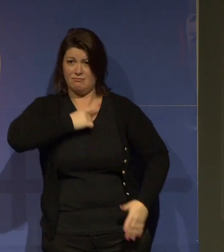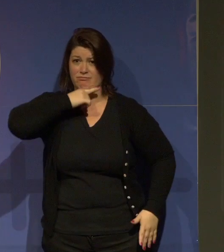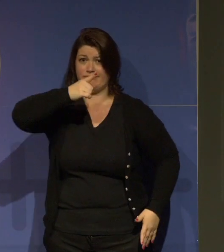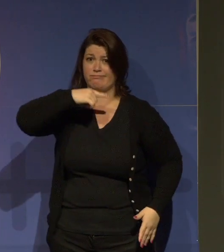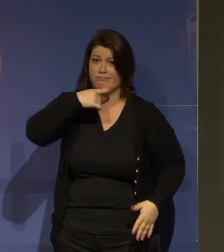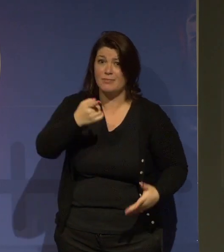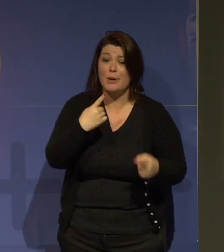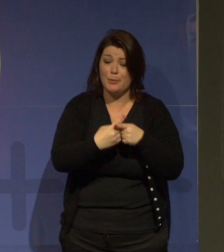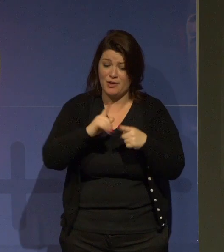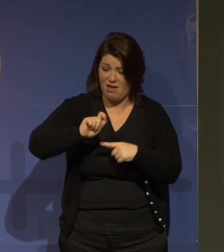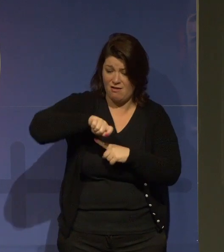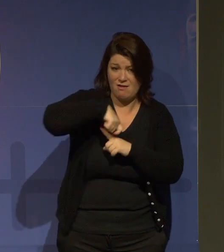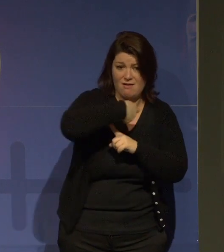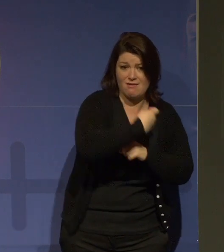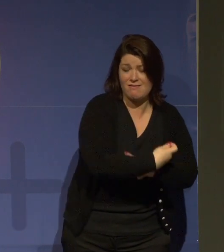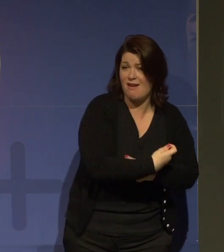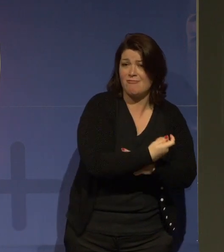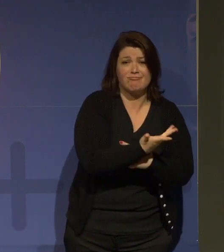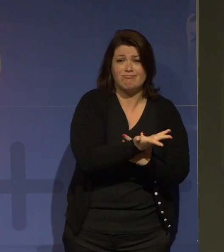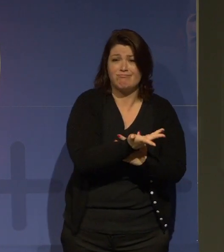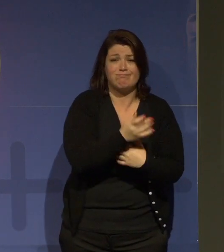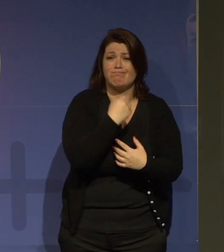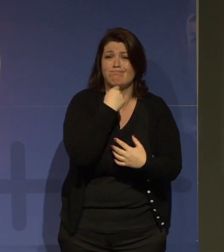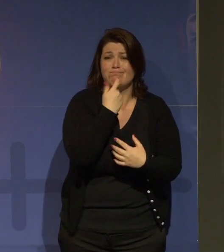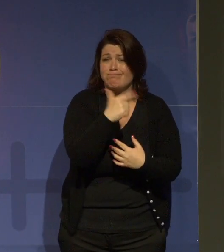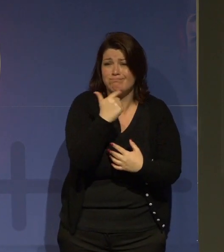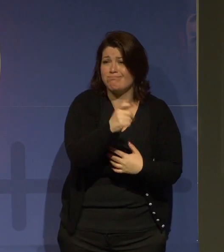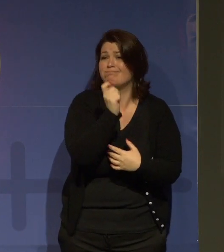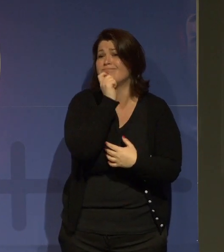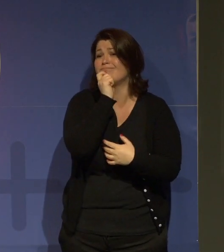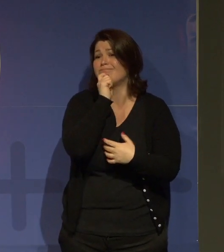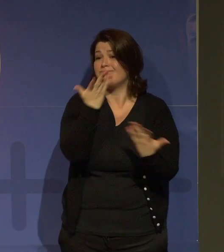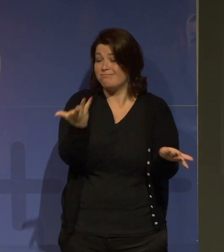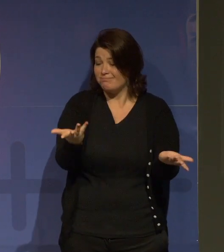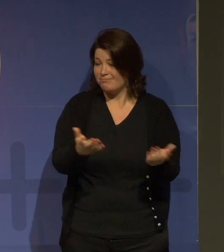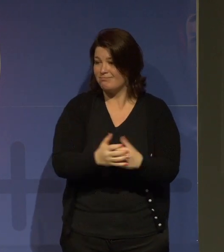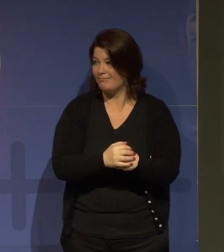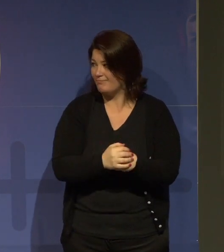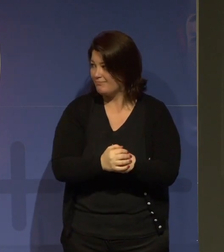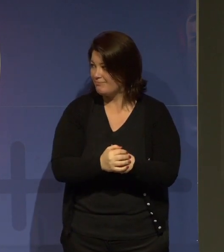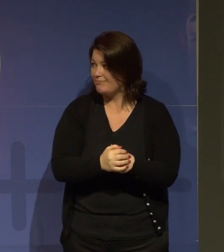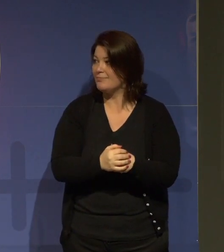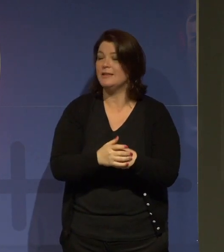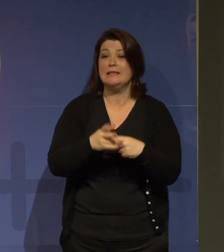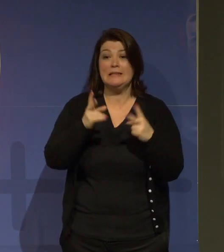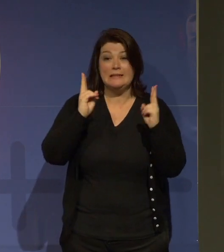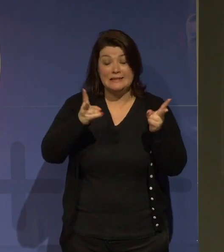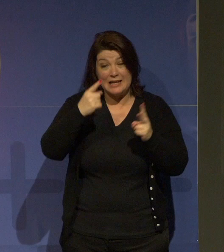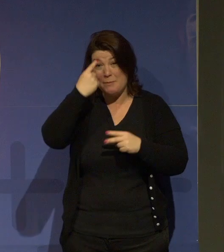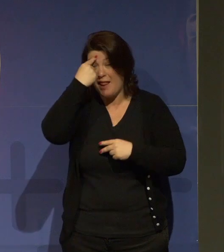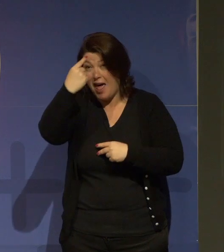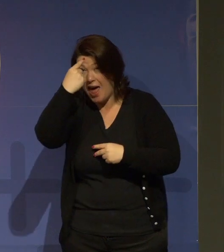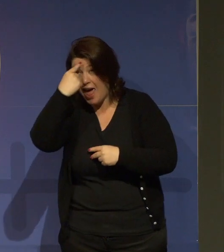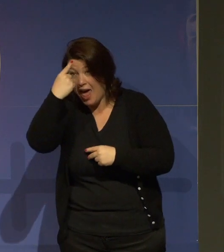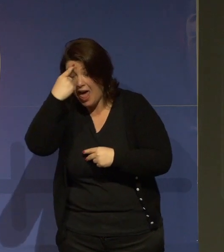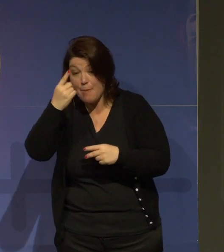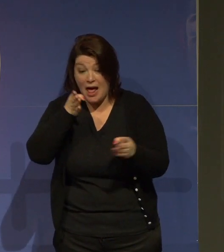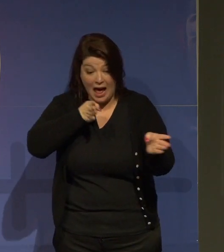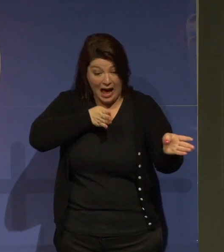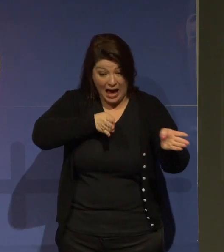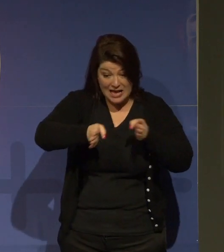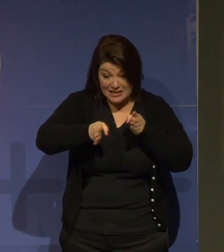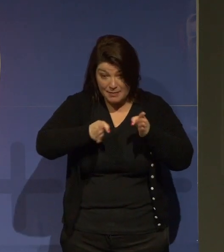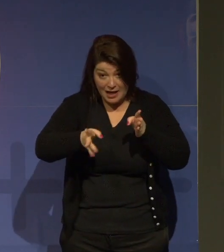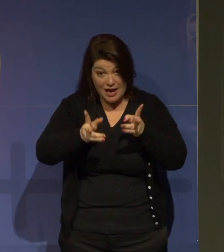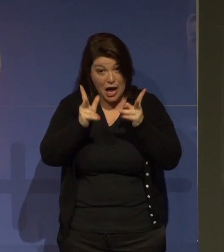sinal ainda não foi, né, enfim, absorvido pela ferramenta. Então, sempre lembrando disso, que a acessibilidade digital ela